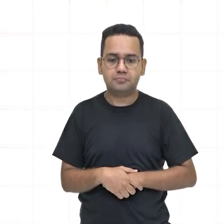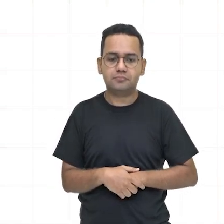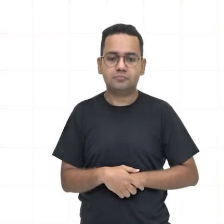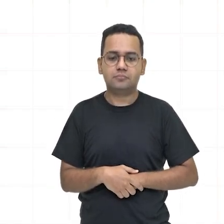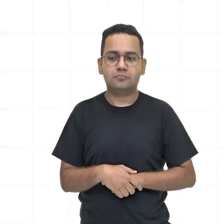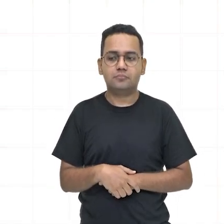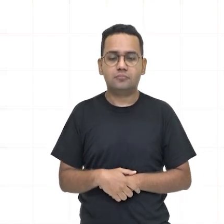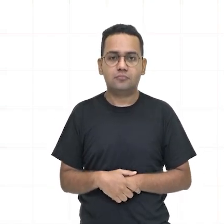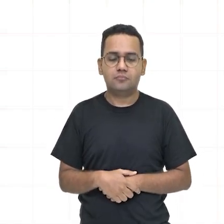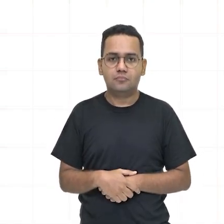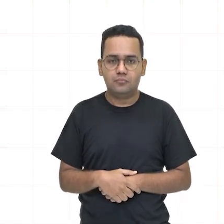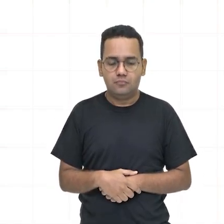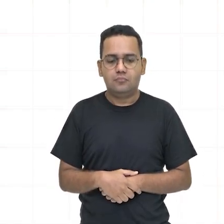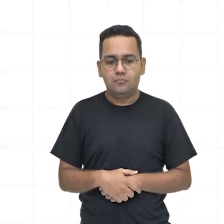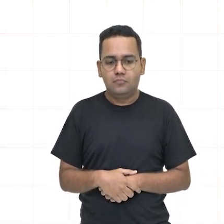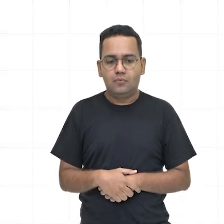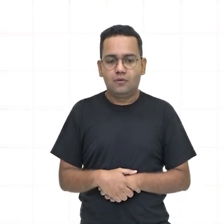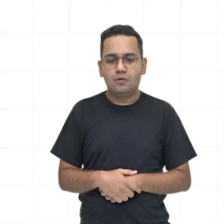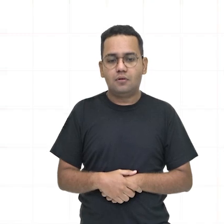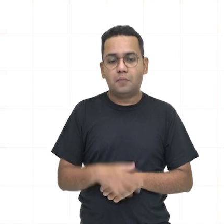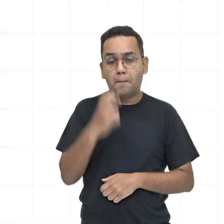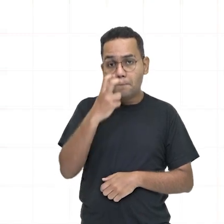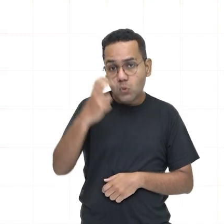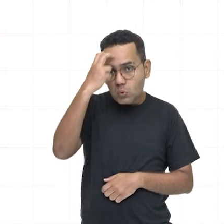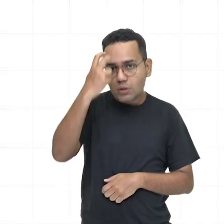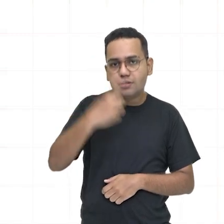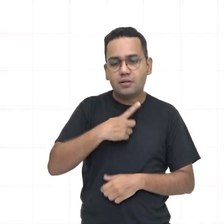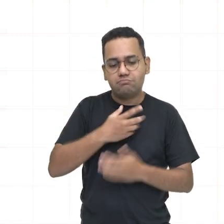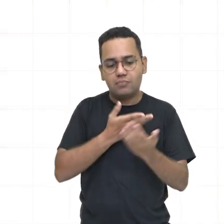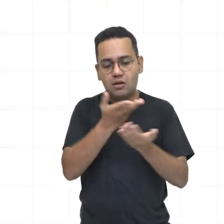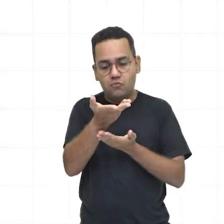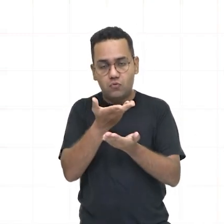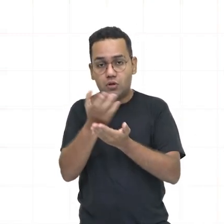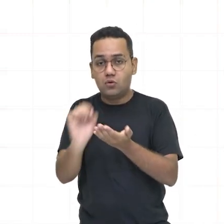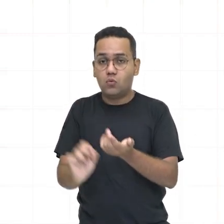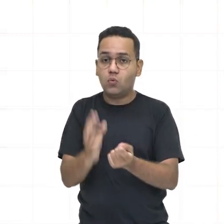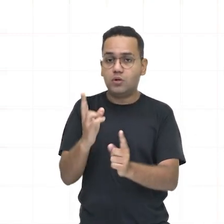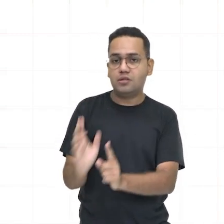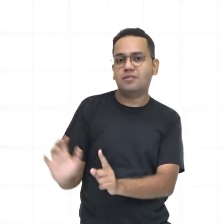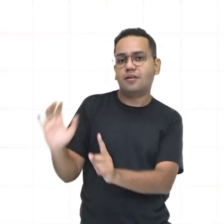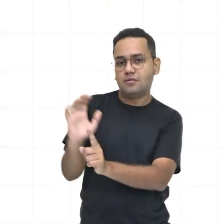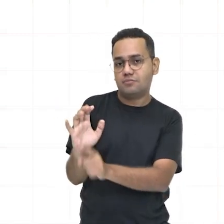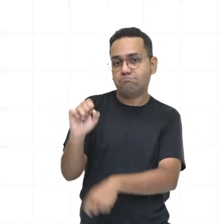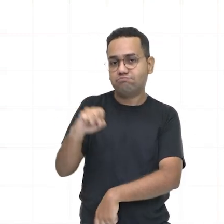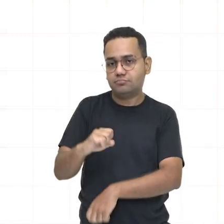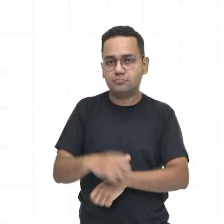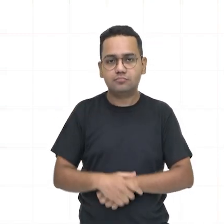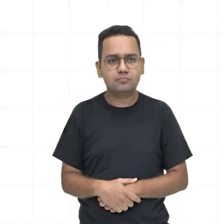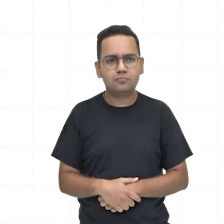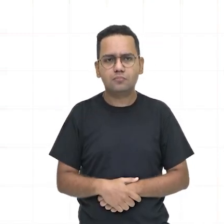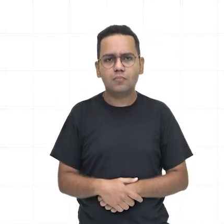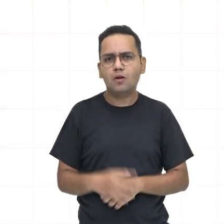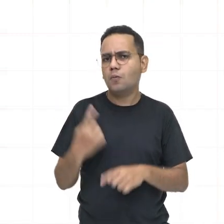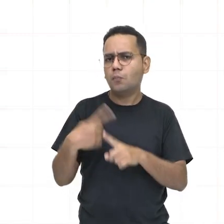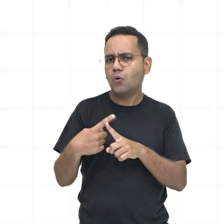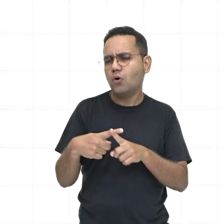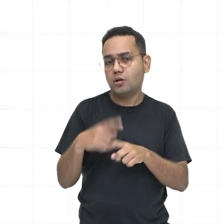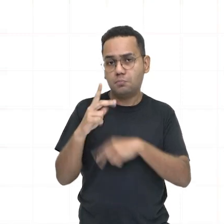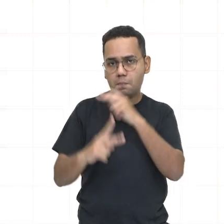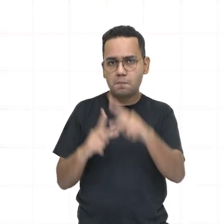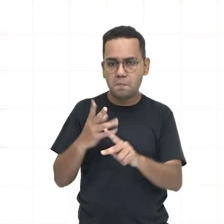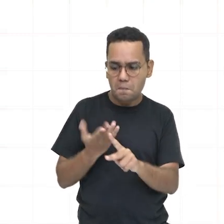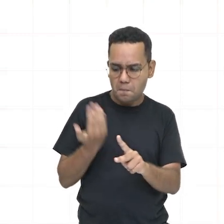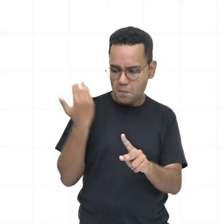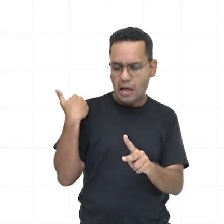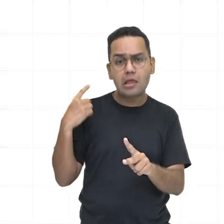A interação diz respeito ao fato de que algumas dessas grandes civilizações tinham interação